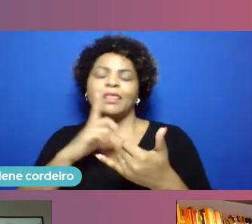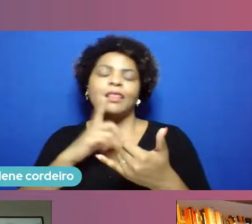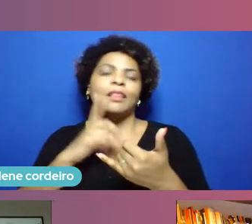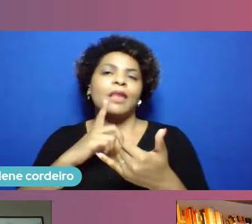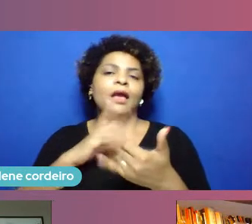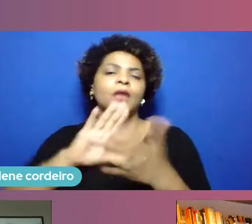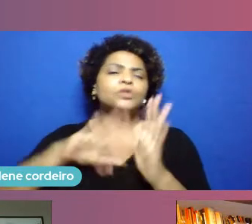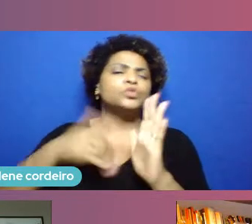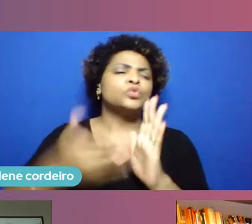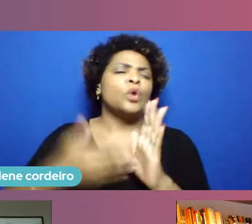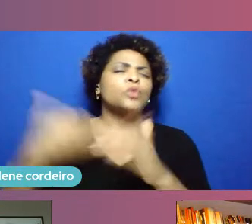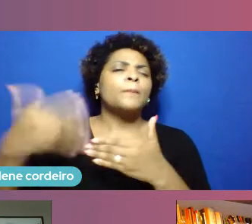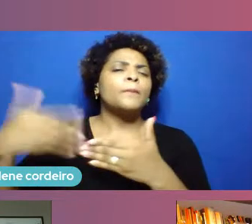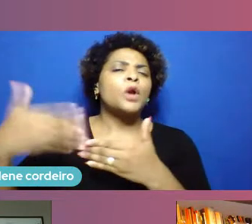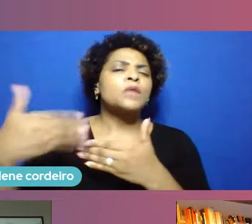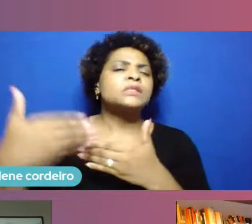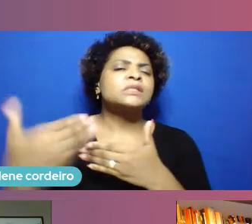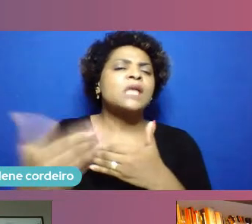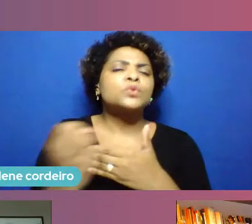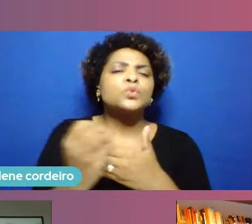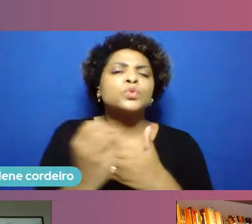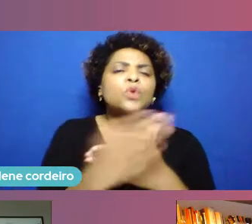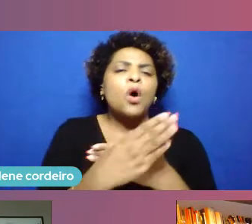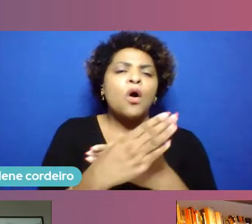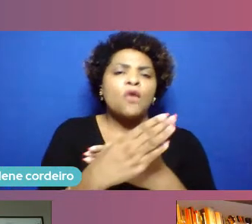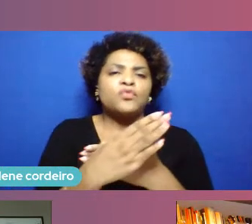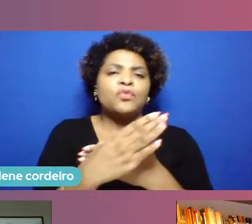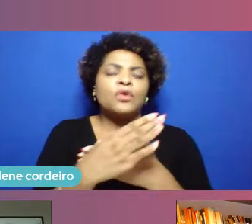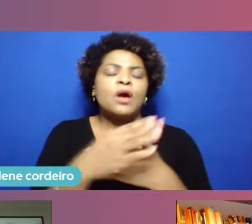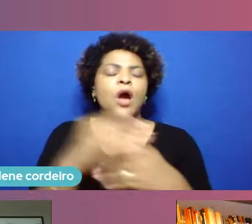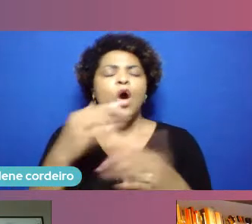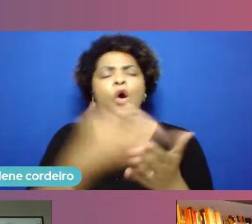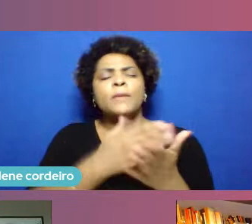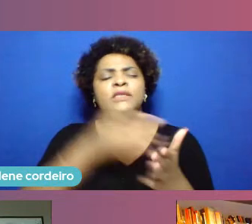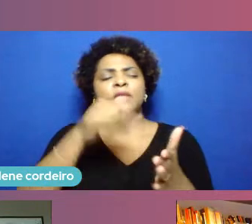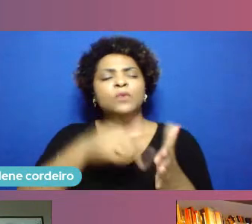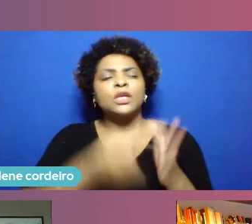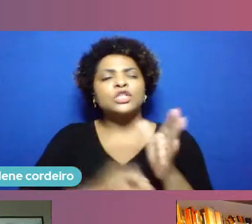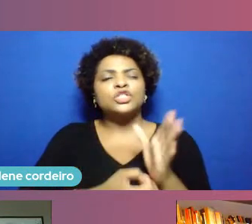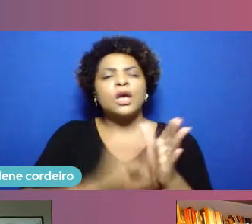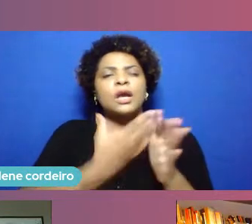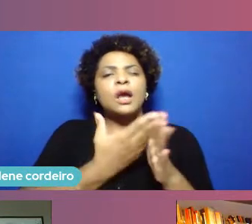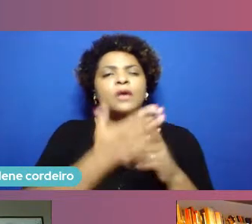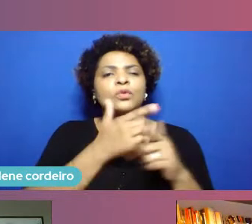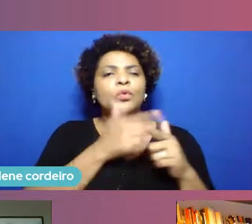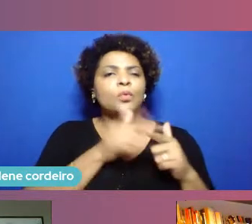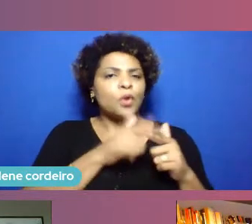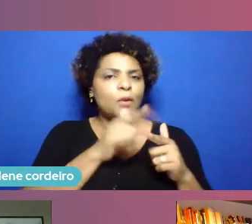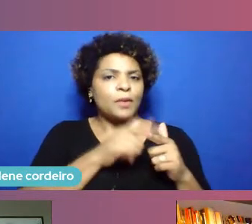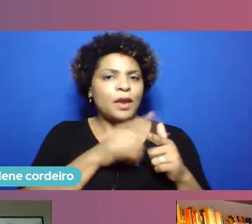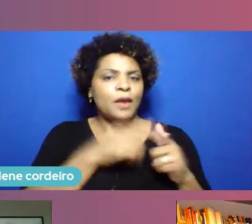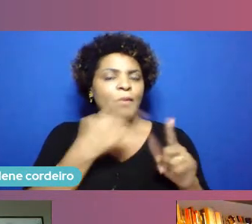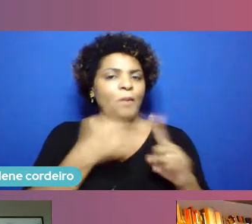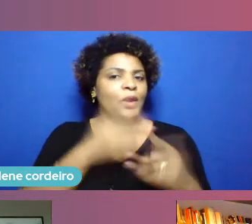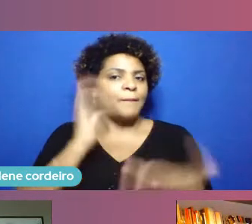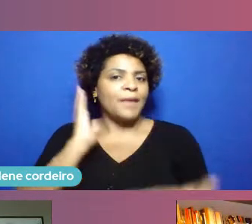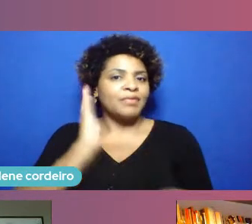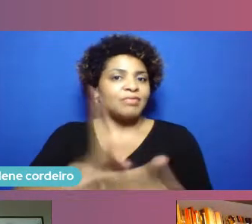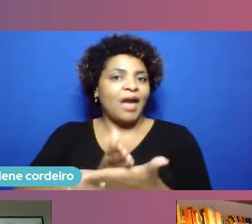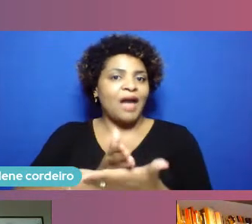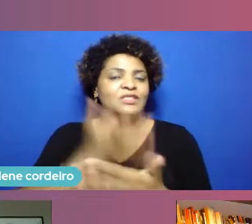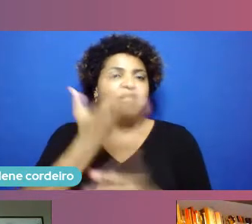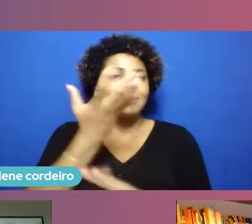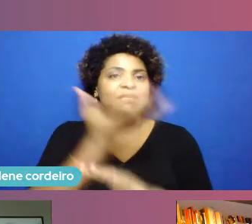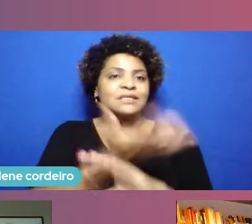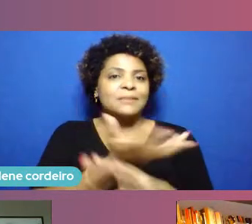processo de inovação desde a geração do problema que aliás é uma coisa excepcional porque metade da disciplina todinha é para identificar e